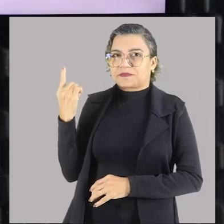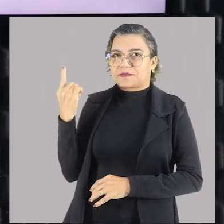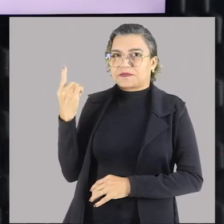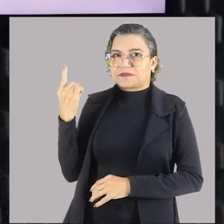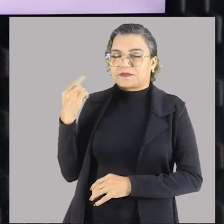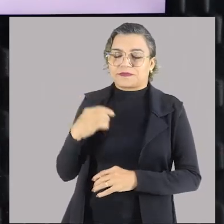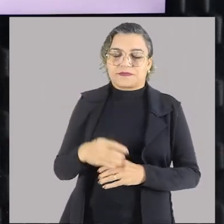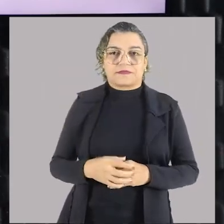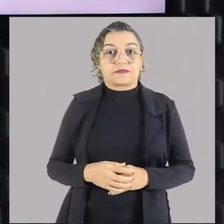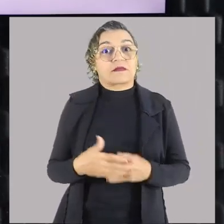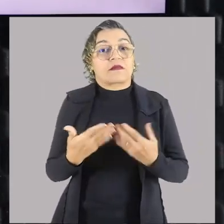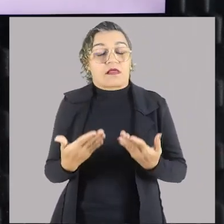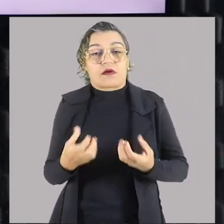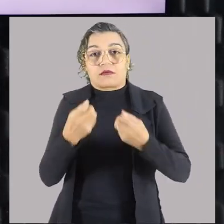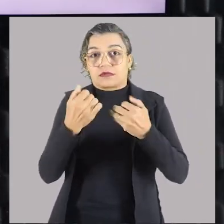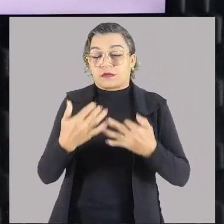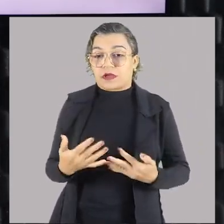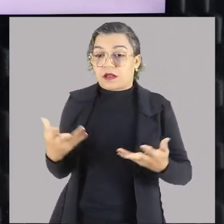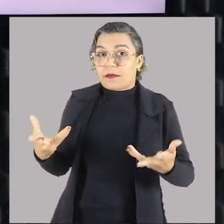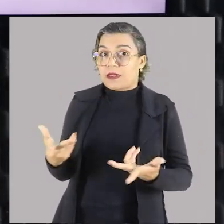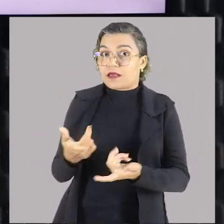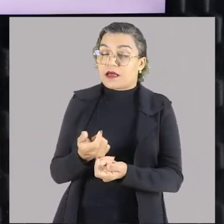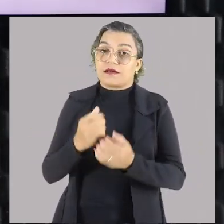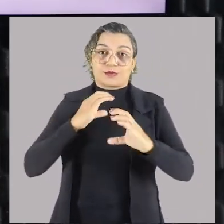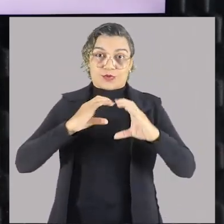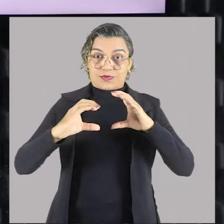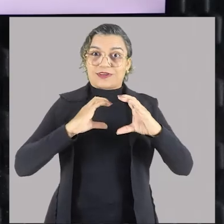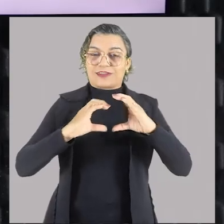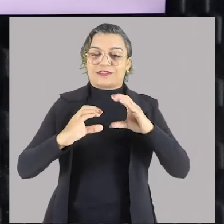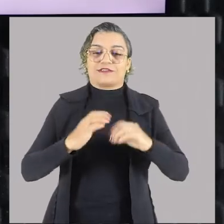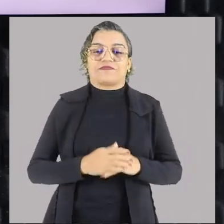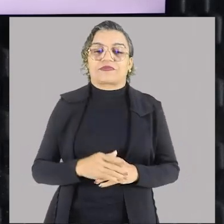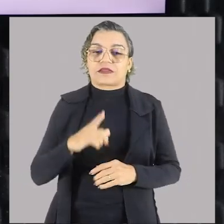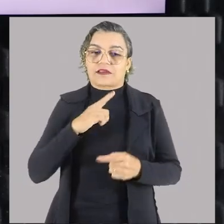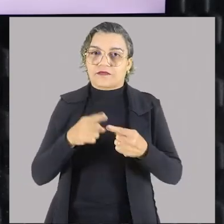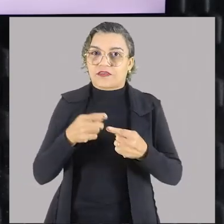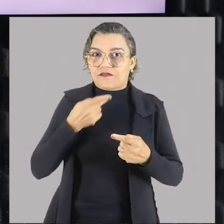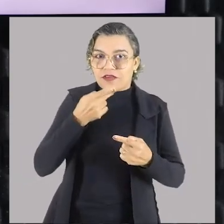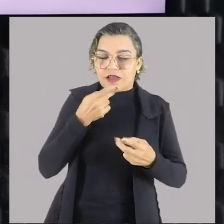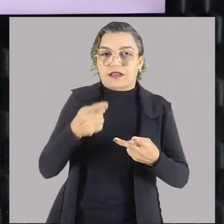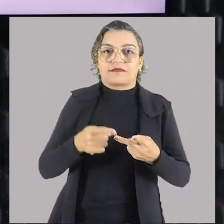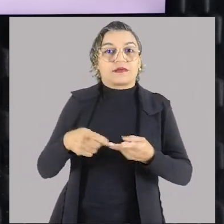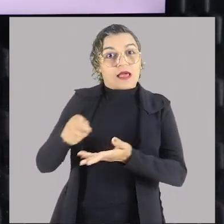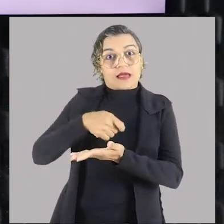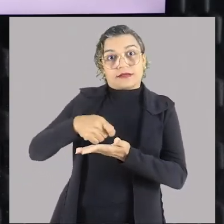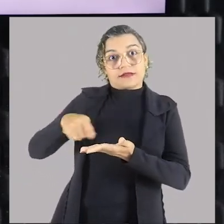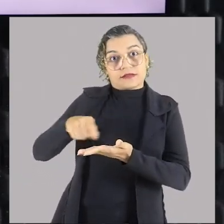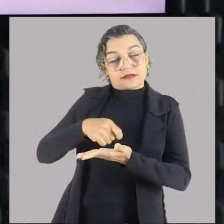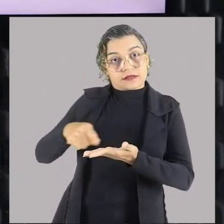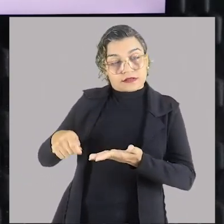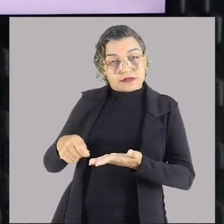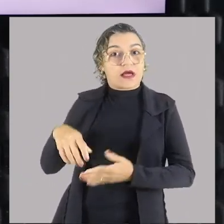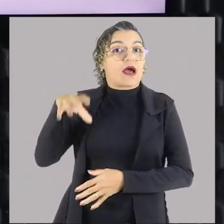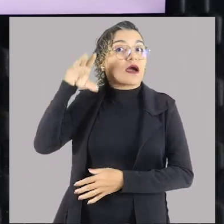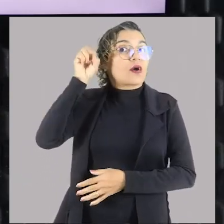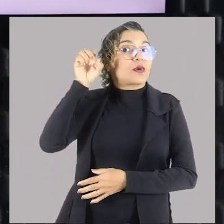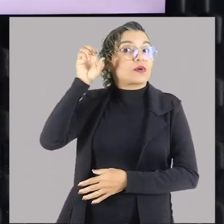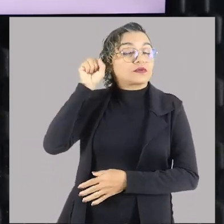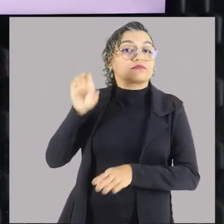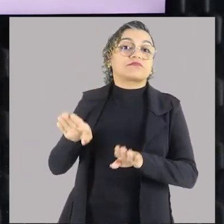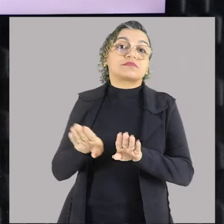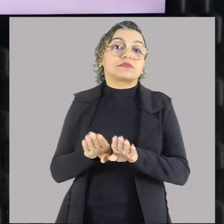or reading. Então, a gente está falando das habilidades comunicativas. A fala, a escrita, a audição e